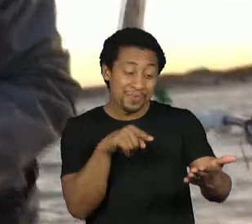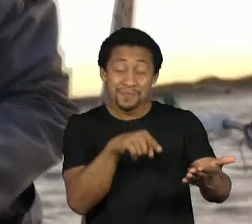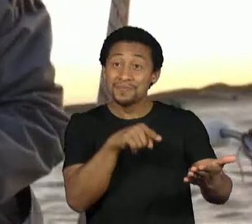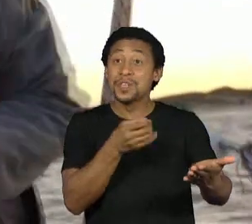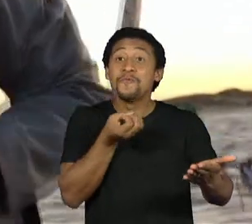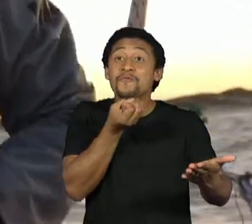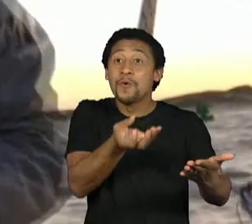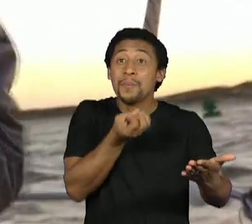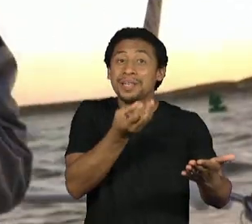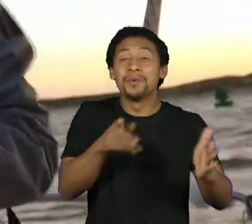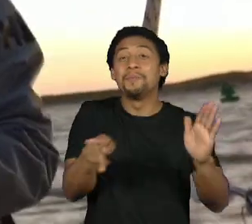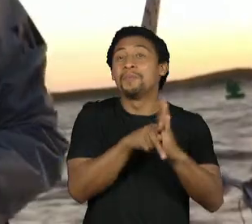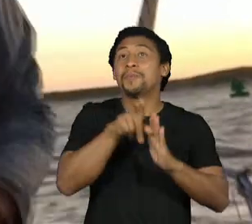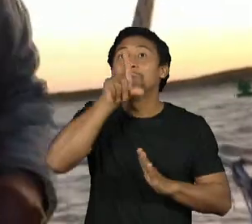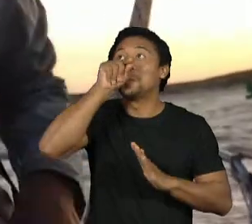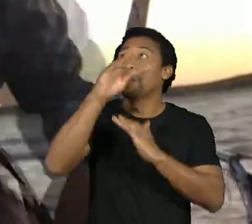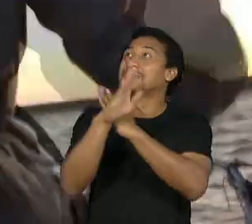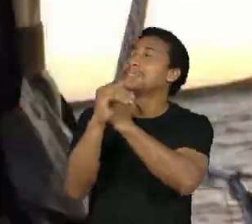essas espécies.